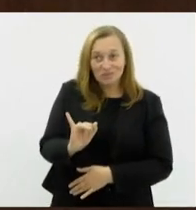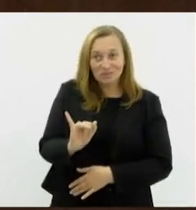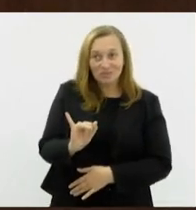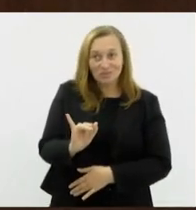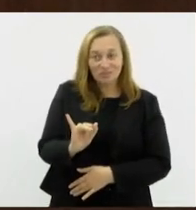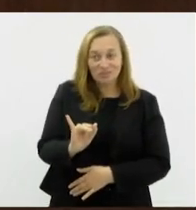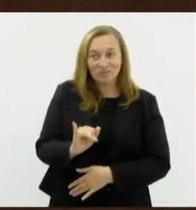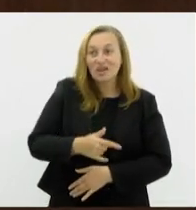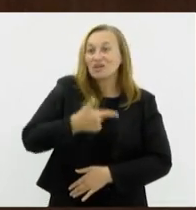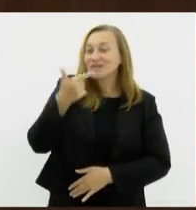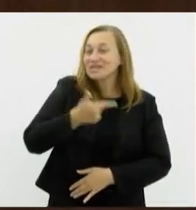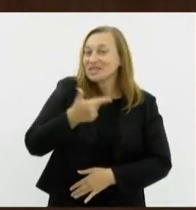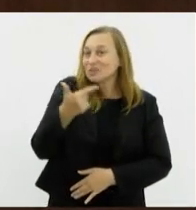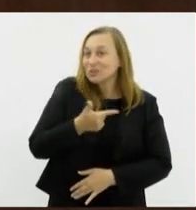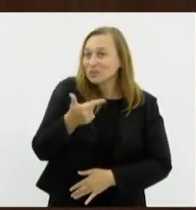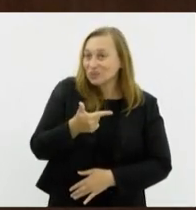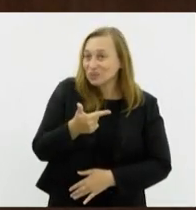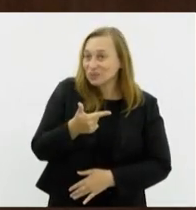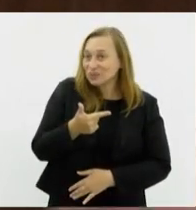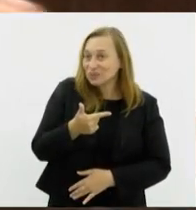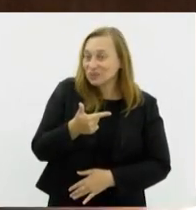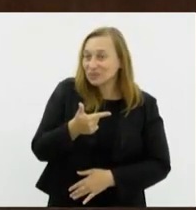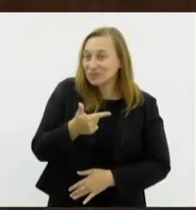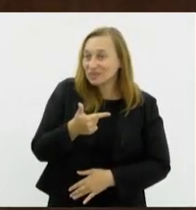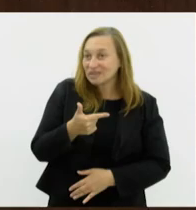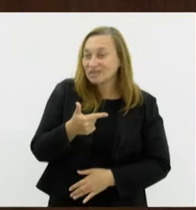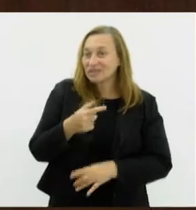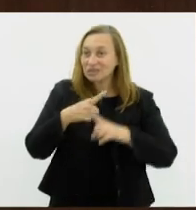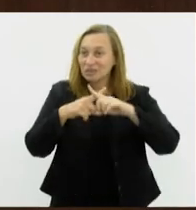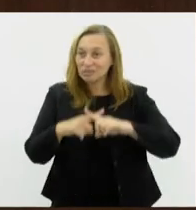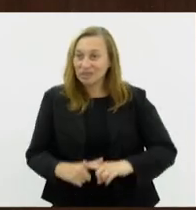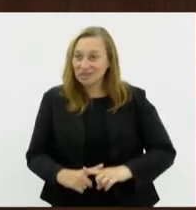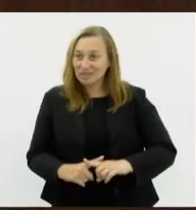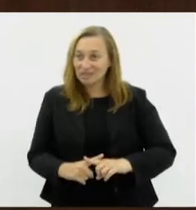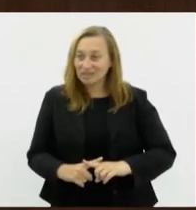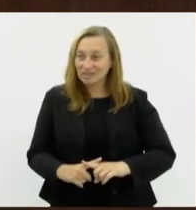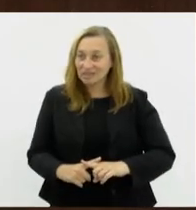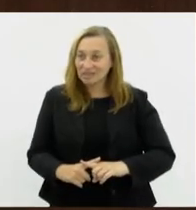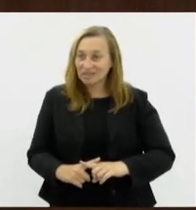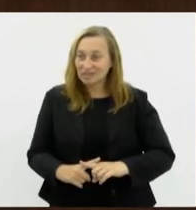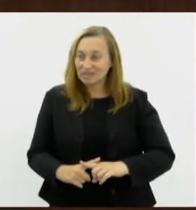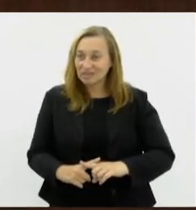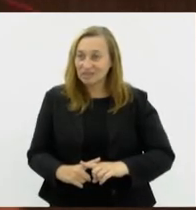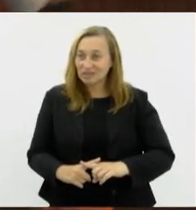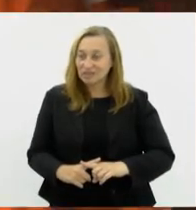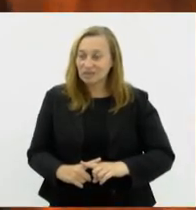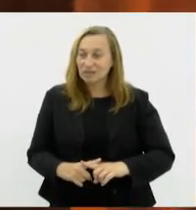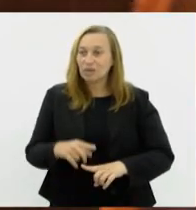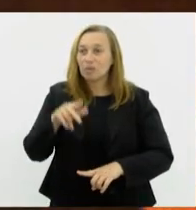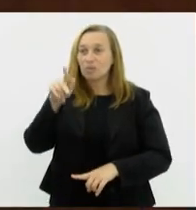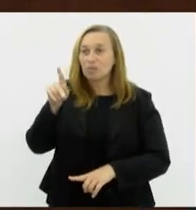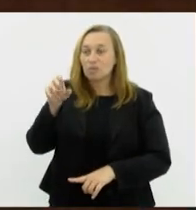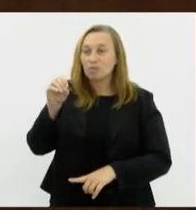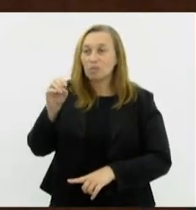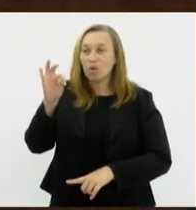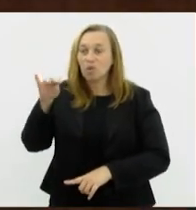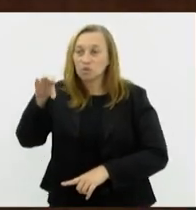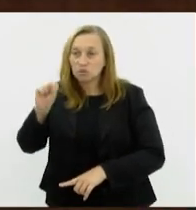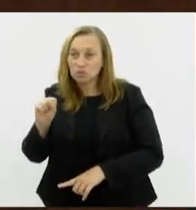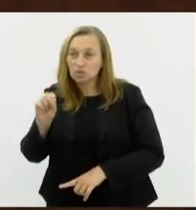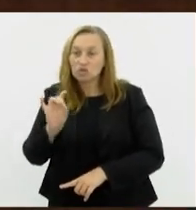foi o segundo colocado no campeonato por pontos corridos, com apenas